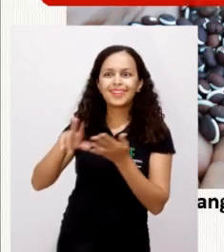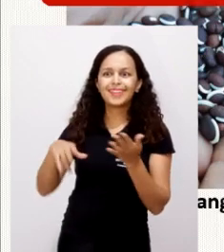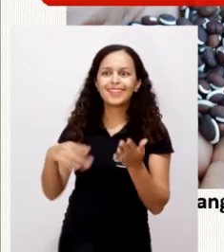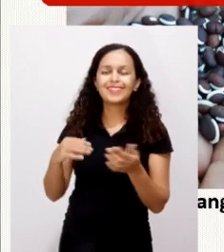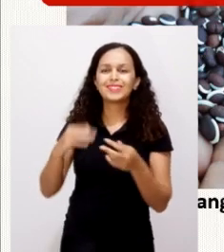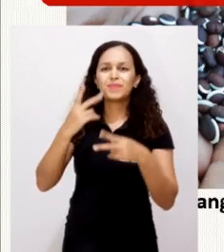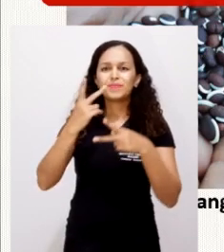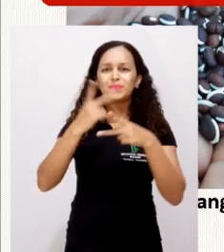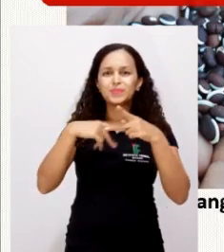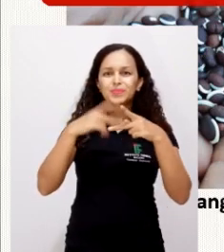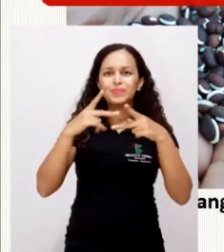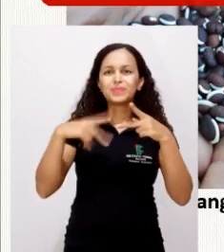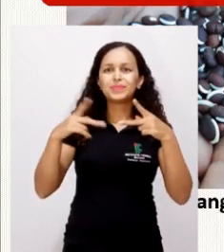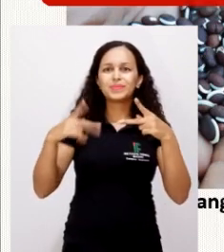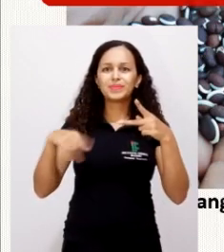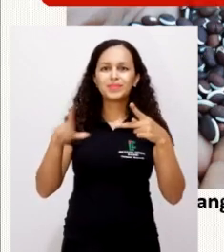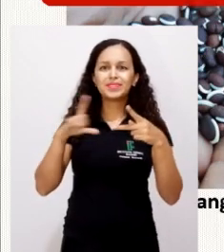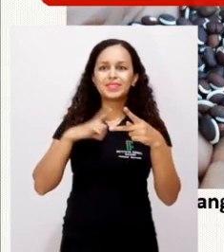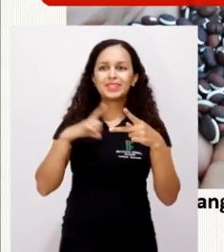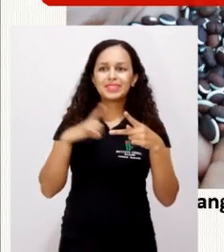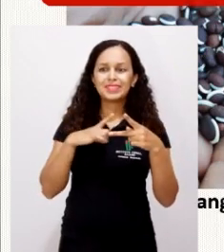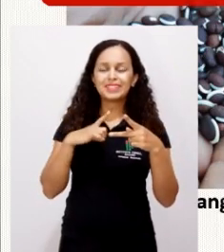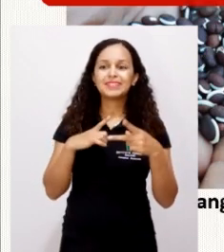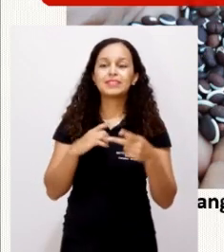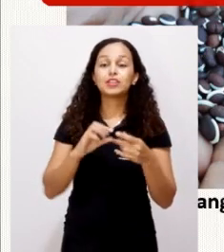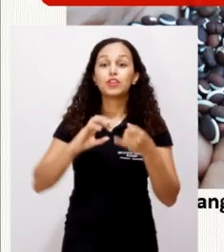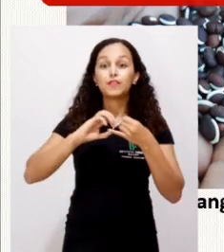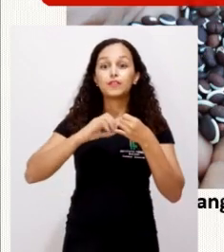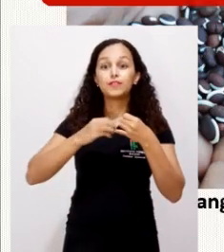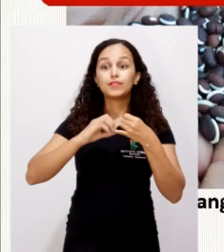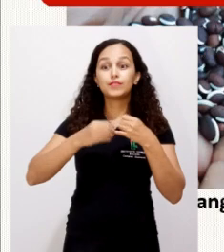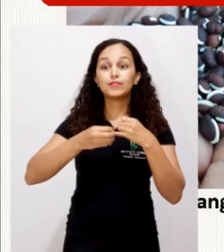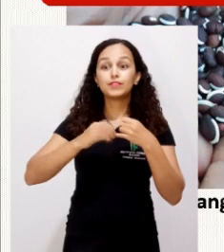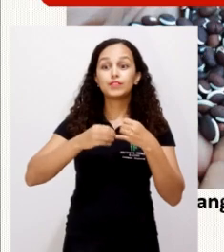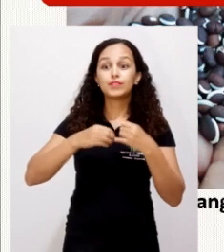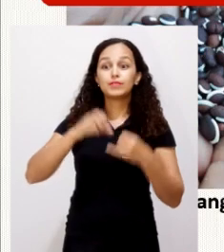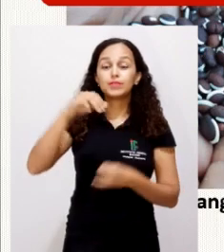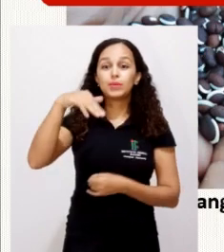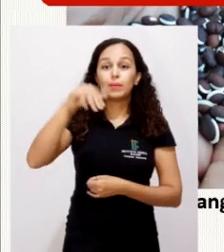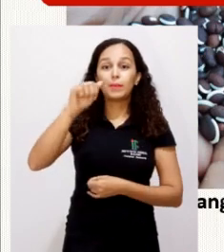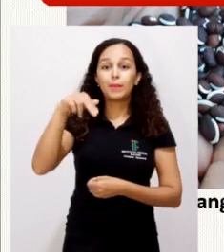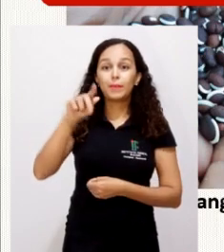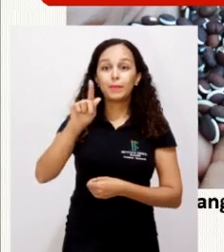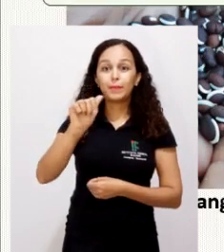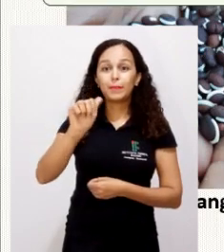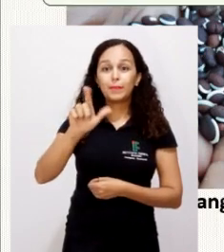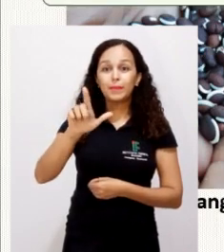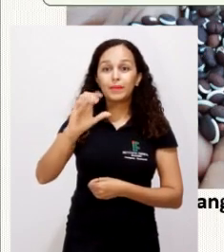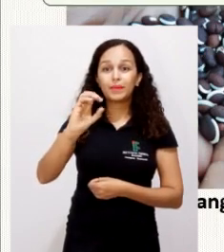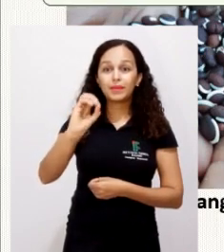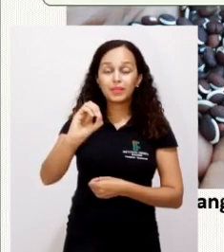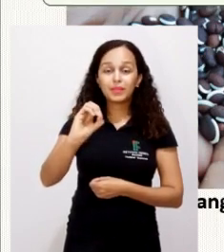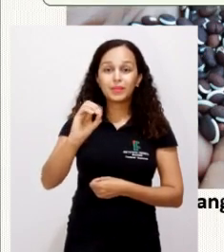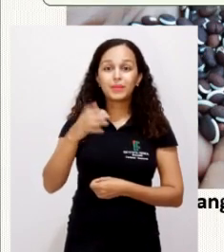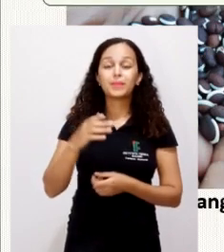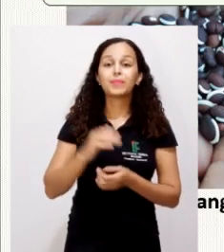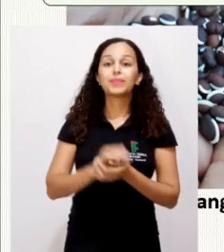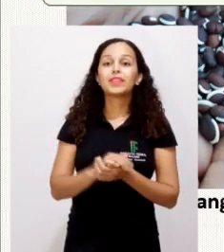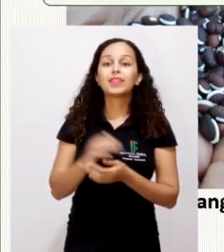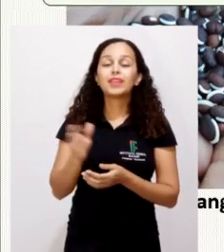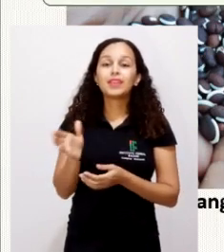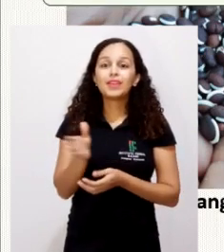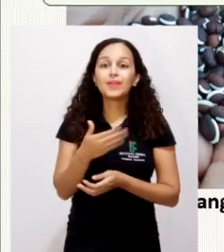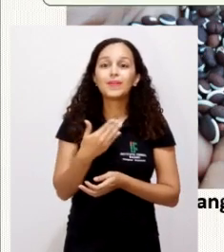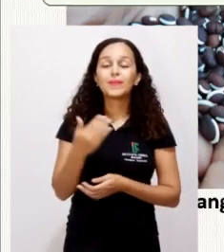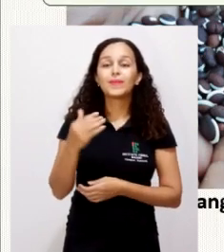de proteína com teor mais elevado do que outros feijões que já são convencionais da nossa alimentação, espinafre da Índia, né,